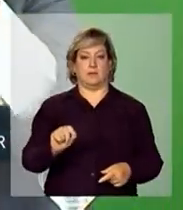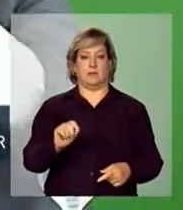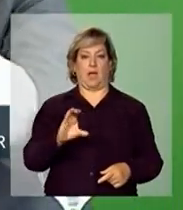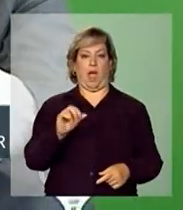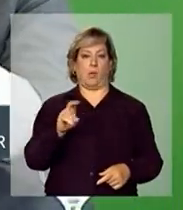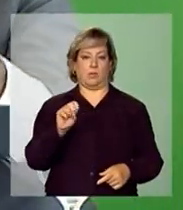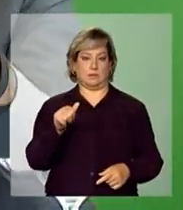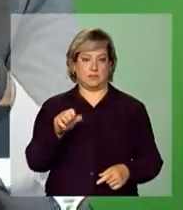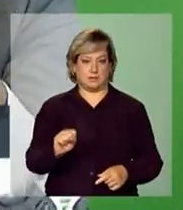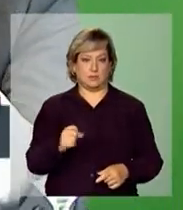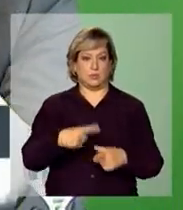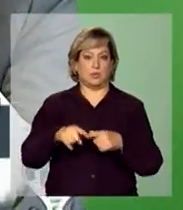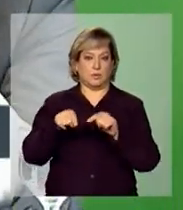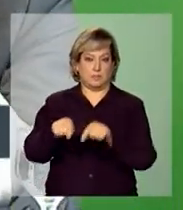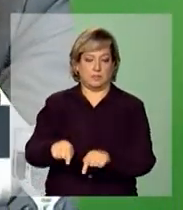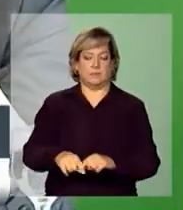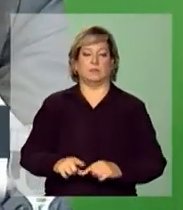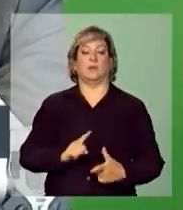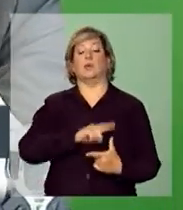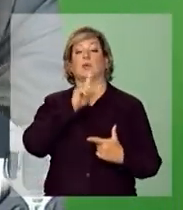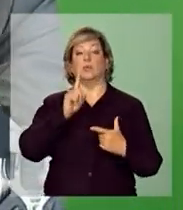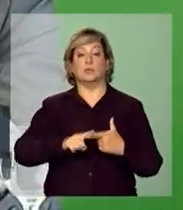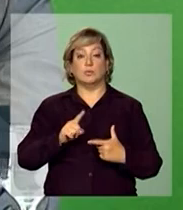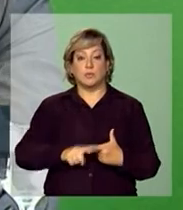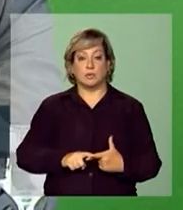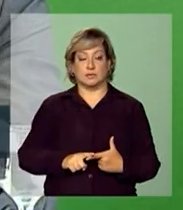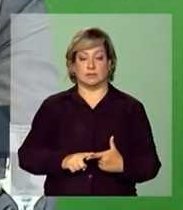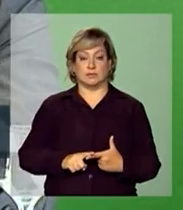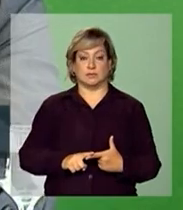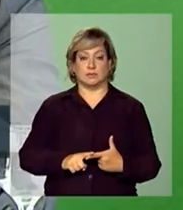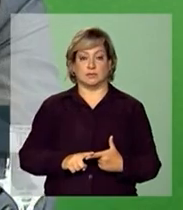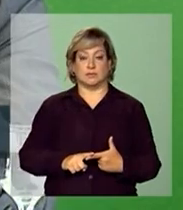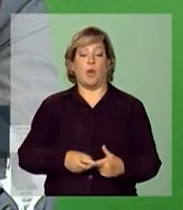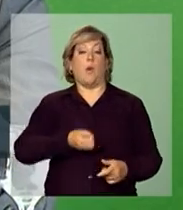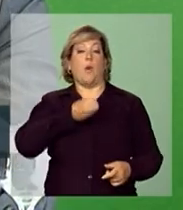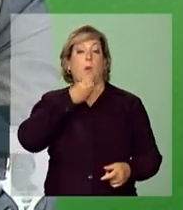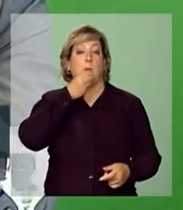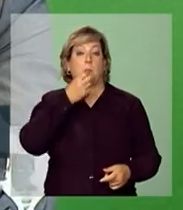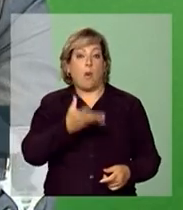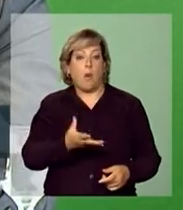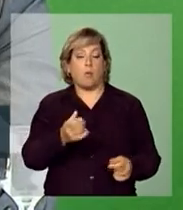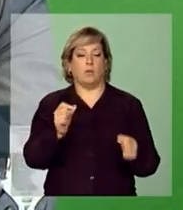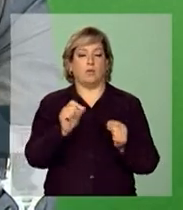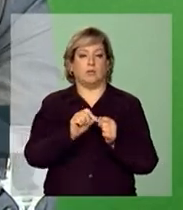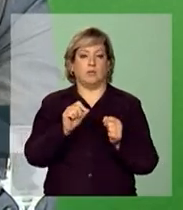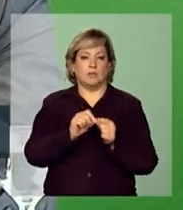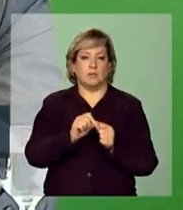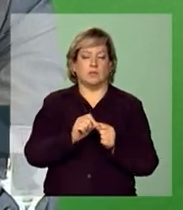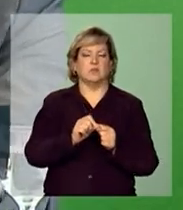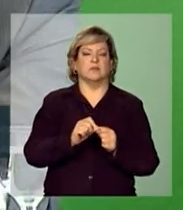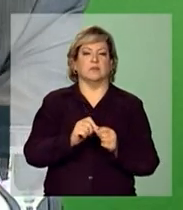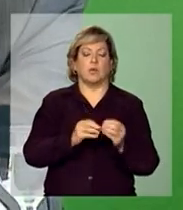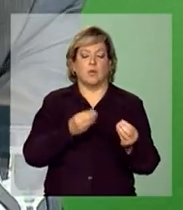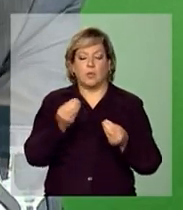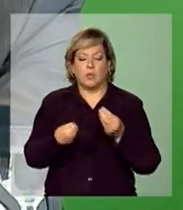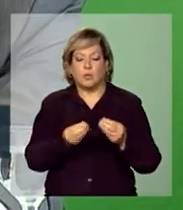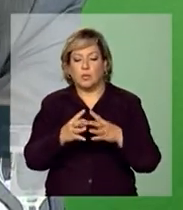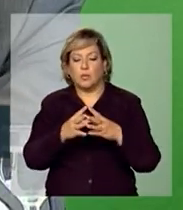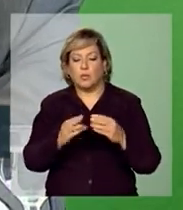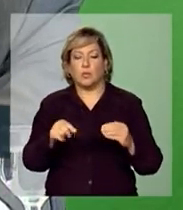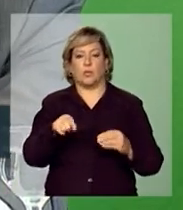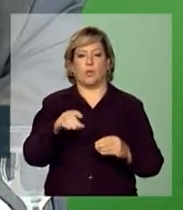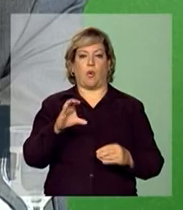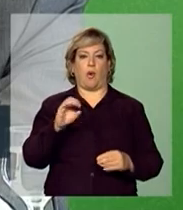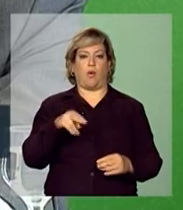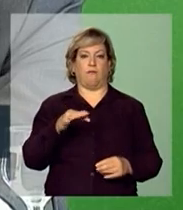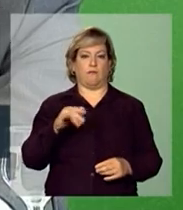dois uma boa um bom procedimento de composição dos conflitos e terceiro um